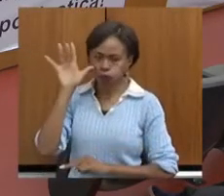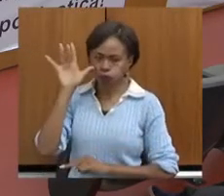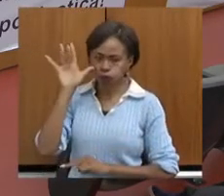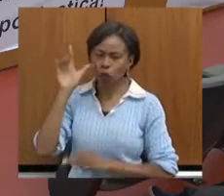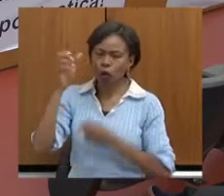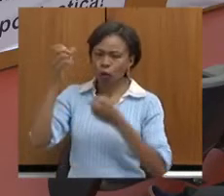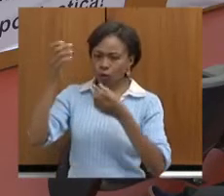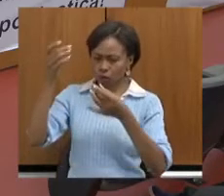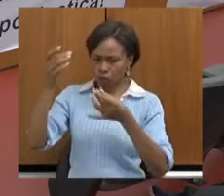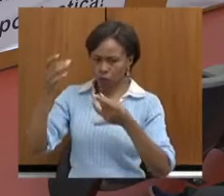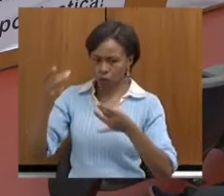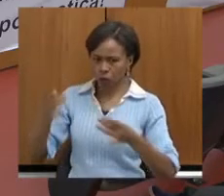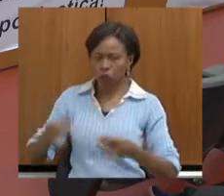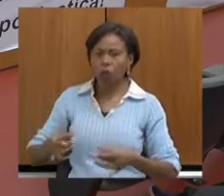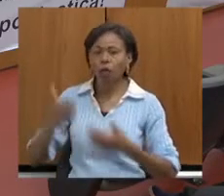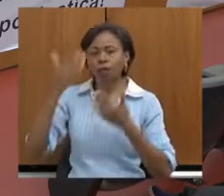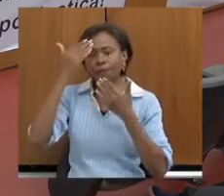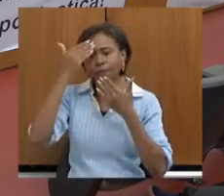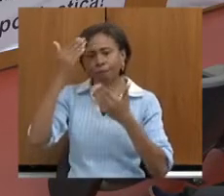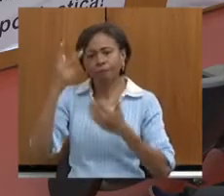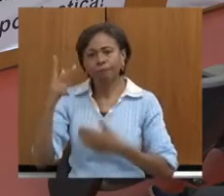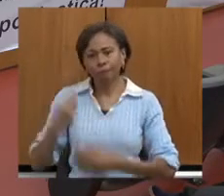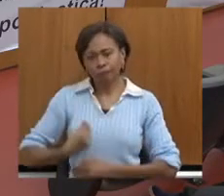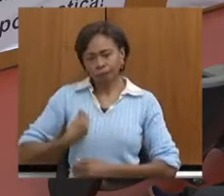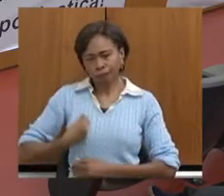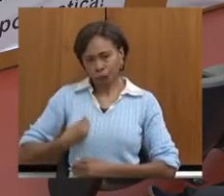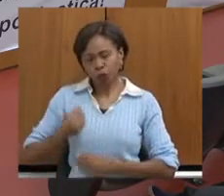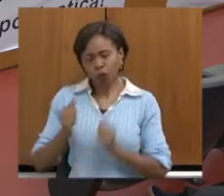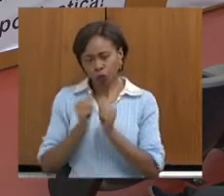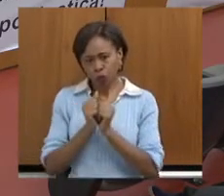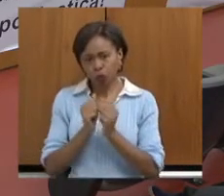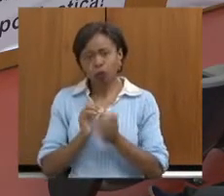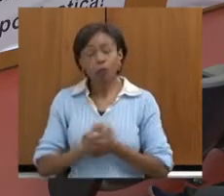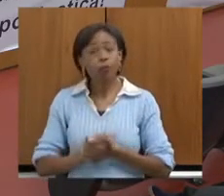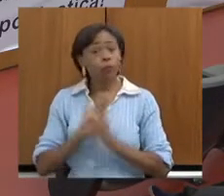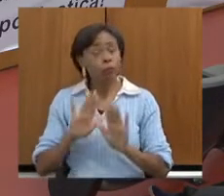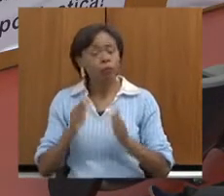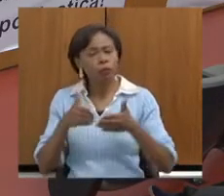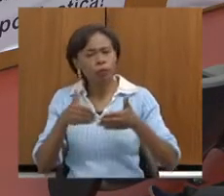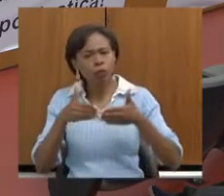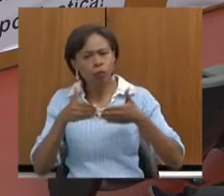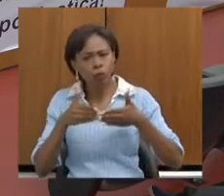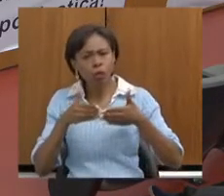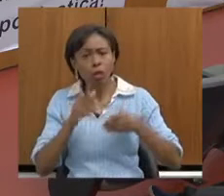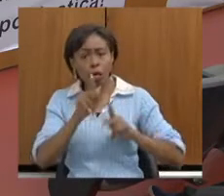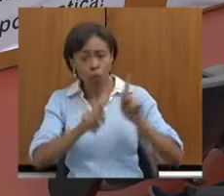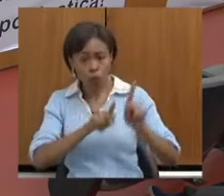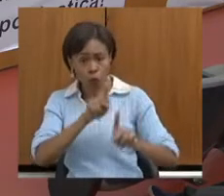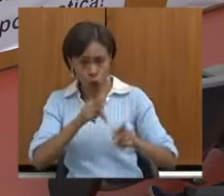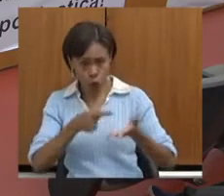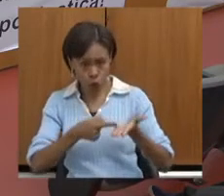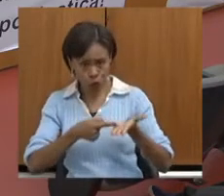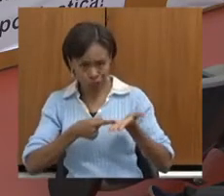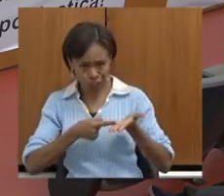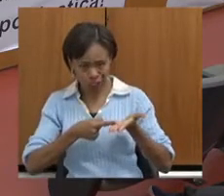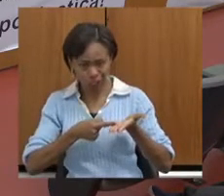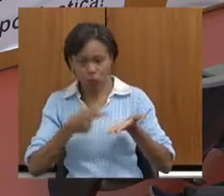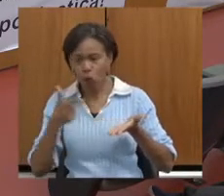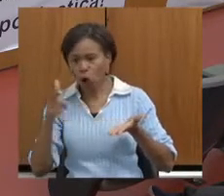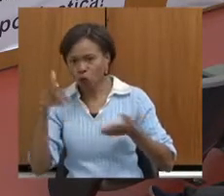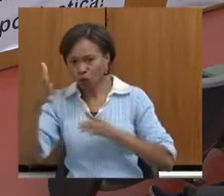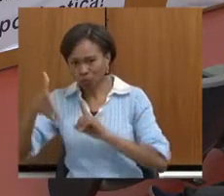toda a sua contribuição agradeço sua presença aqui conosco eu vou pedir licença aos nossos convidados e demais